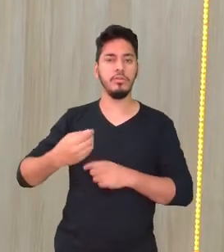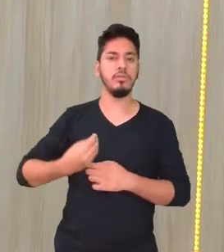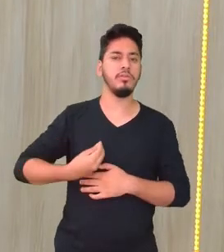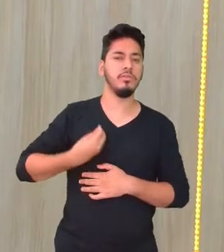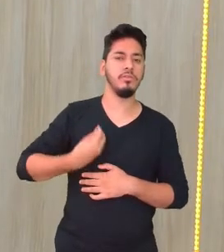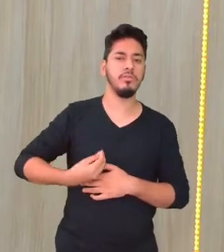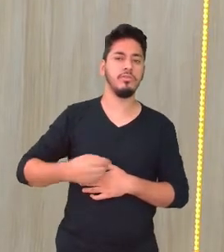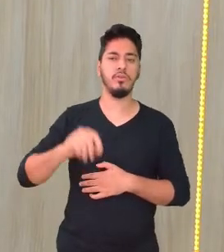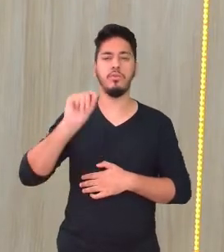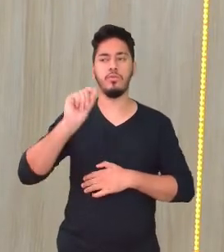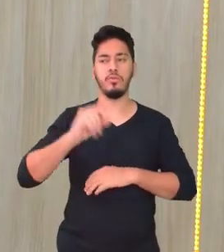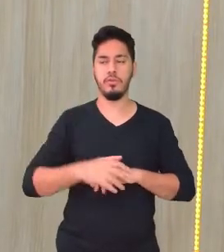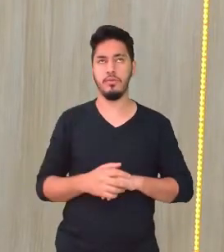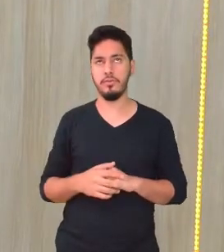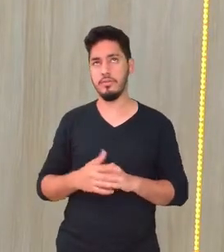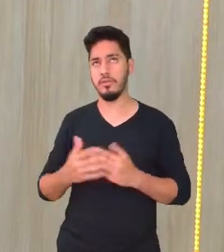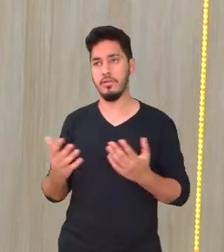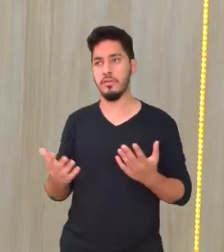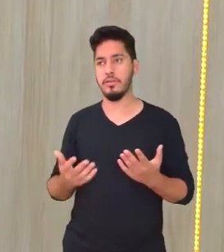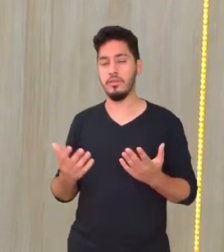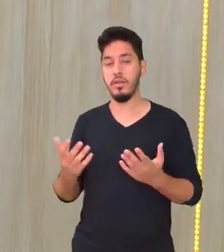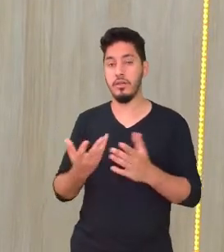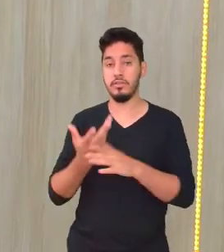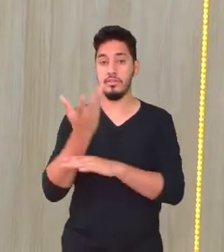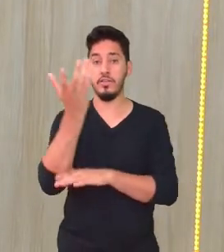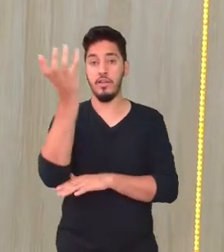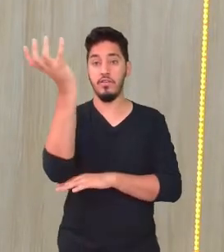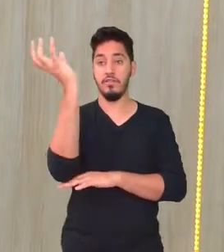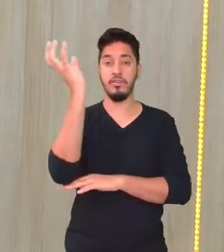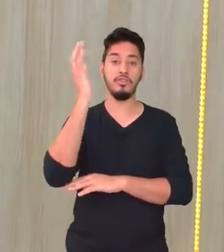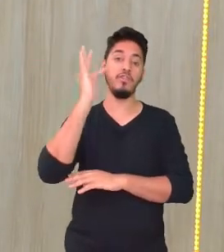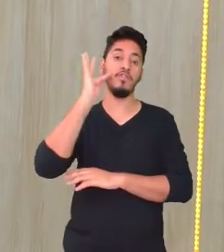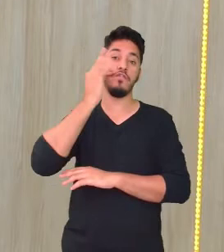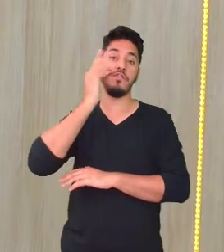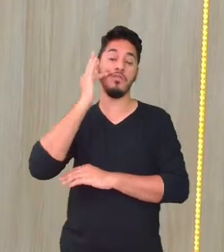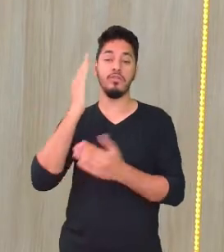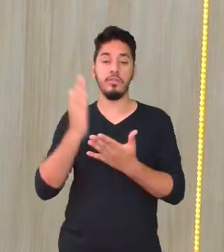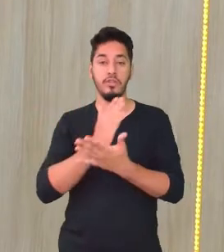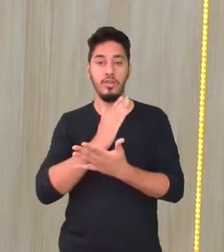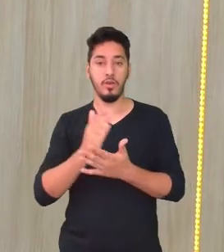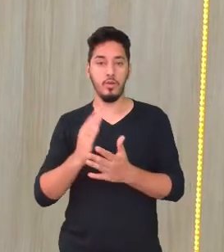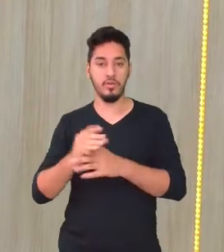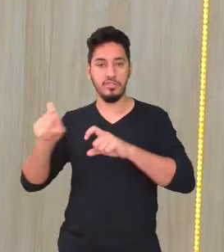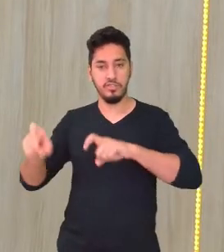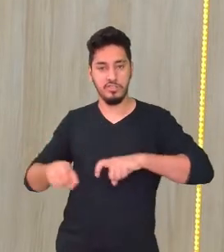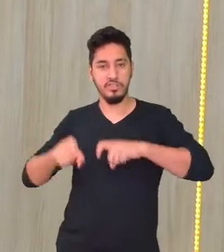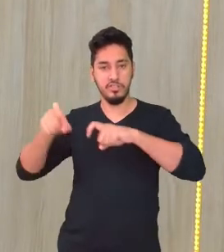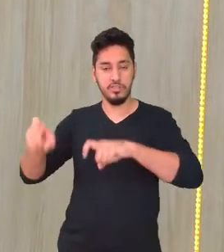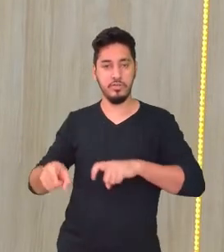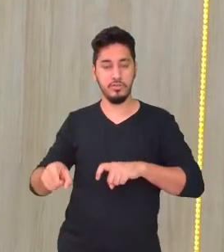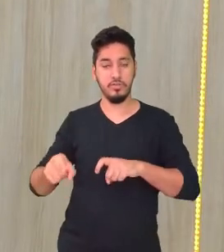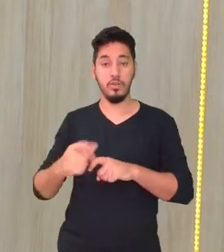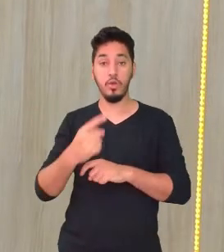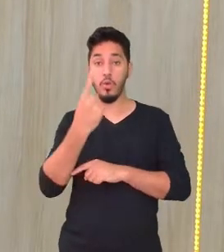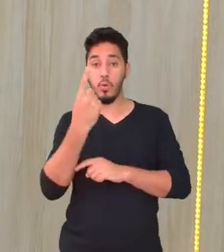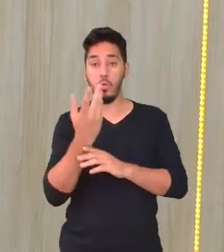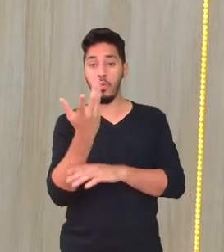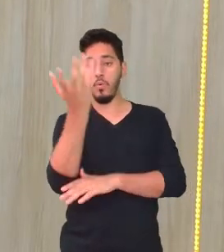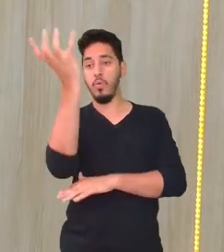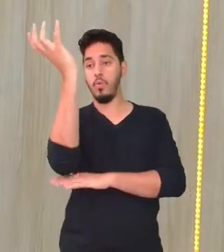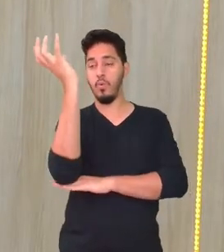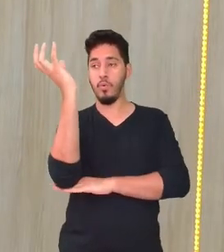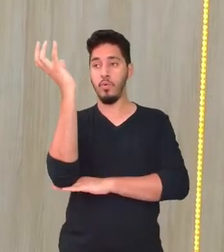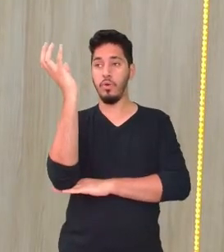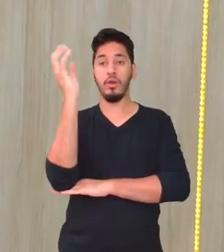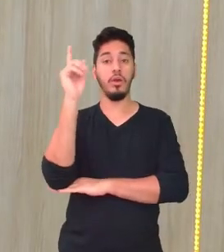existiam as árvores, né, de frutas, né, em alguns engenhos, e uma dessas árvores, por exemplo,